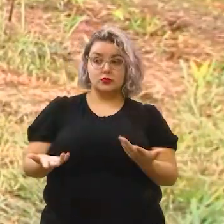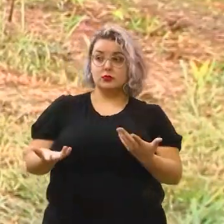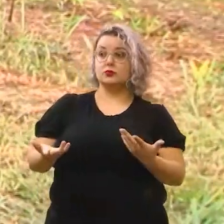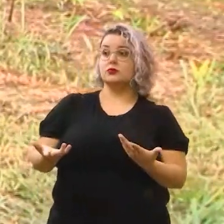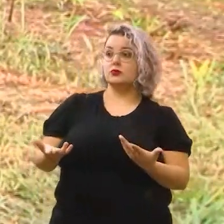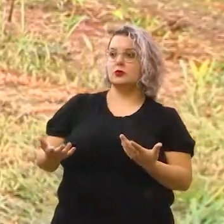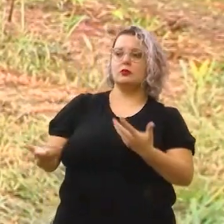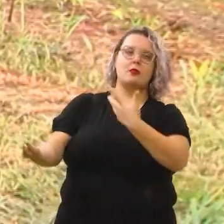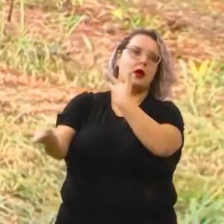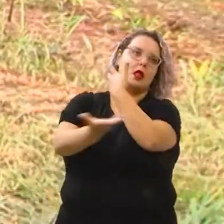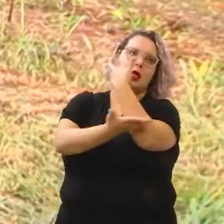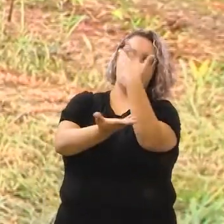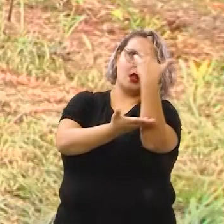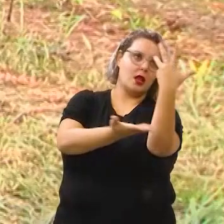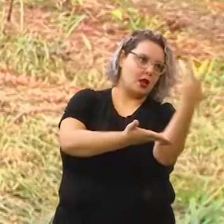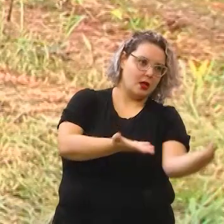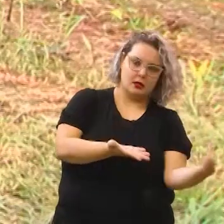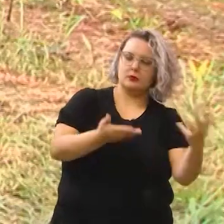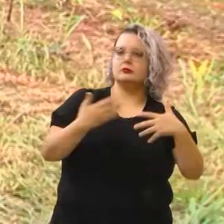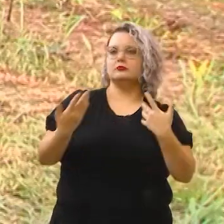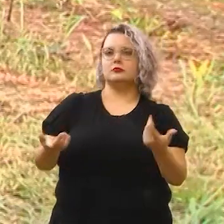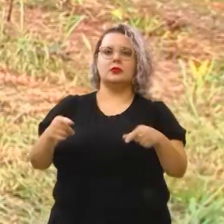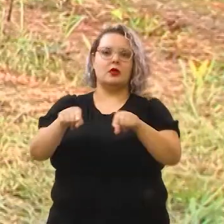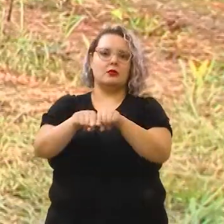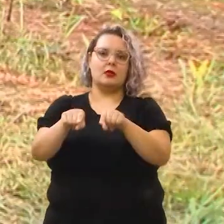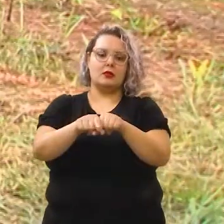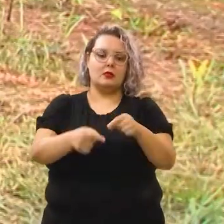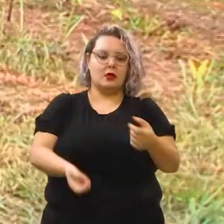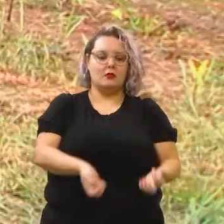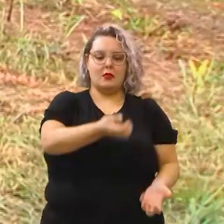a questão do desmatamento, né, a questão da